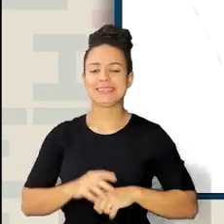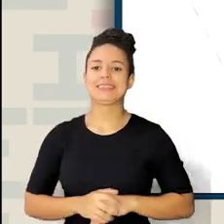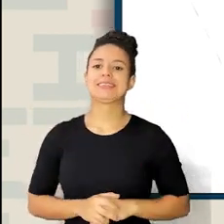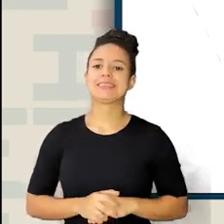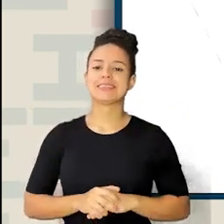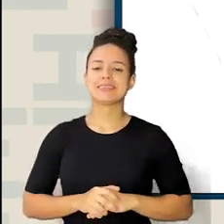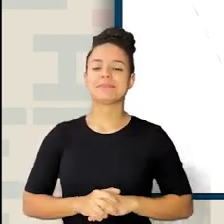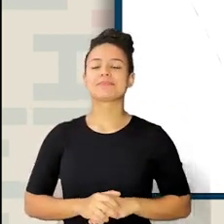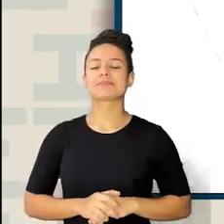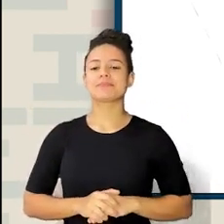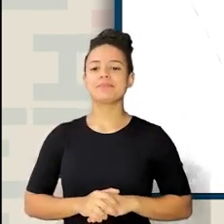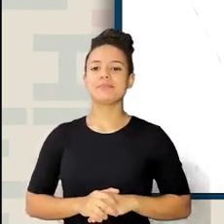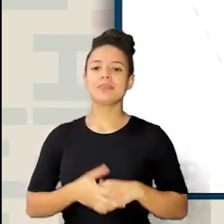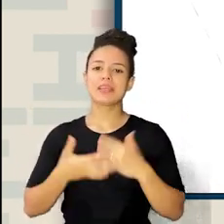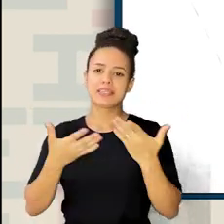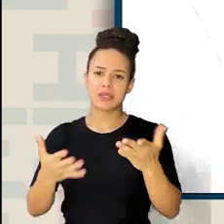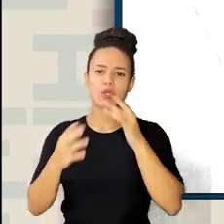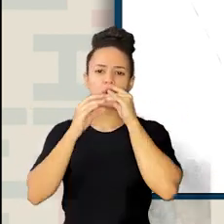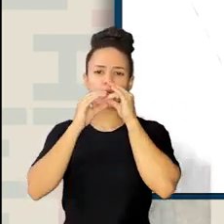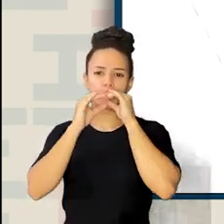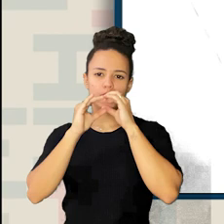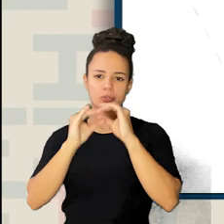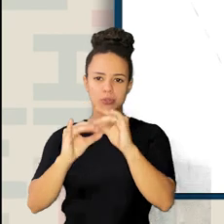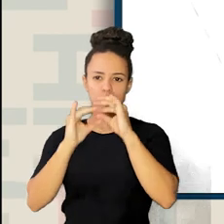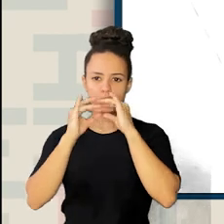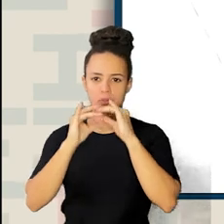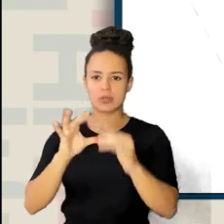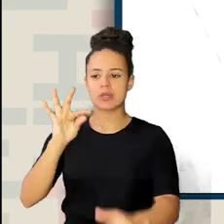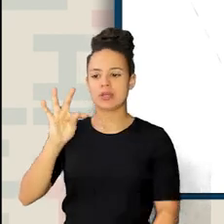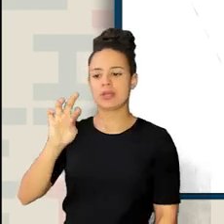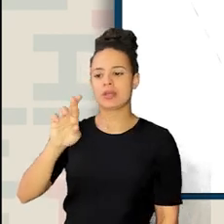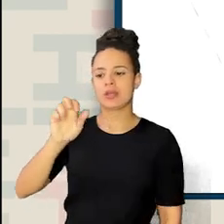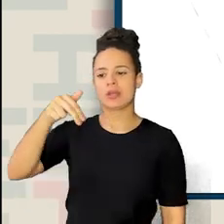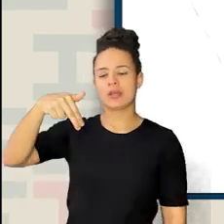E dos flautistas transversais,